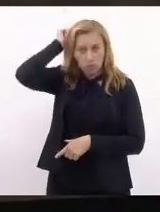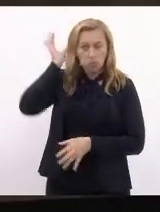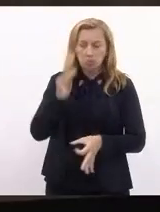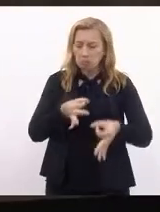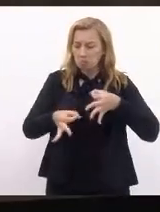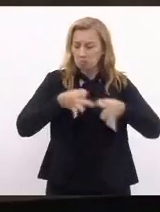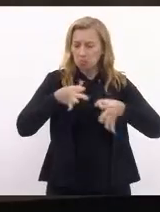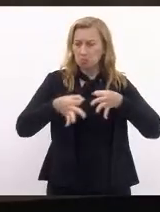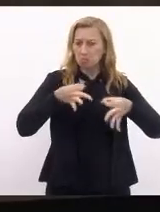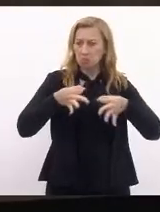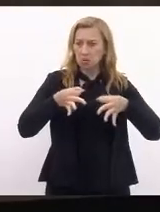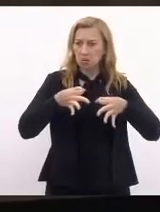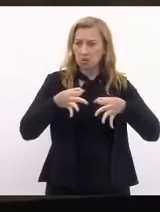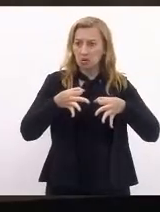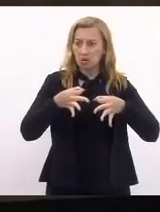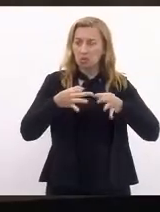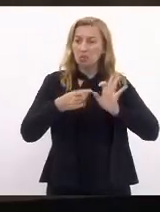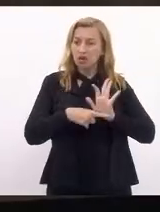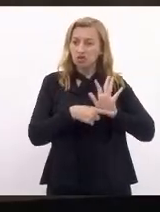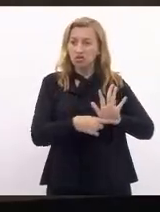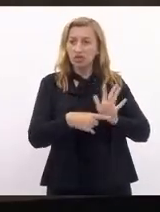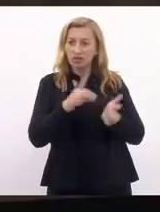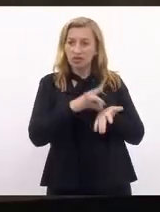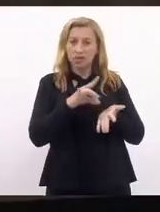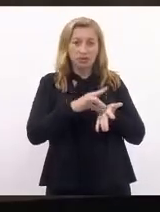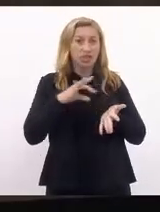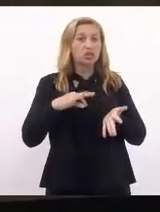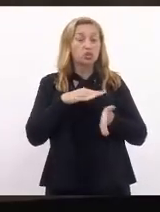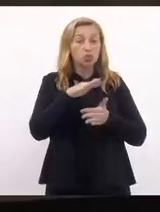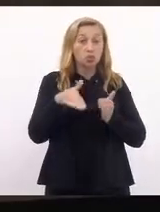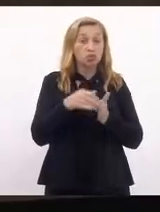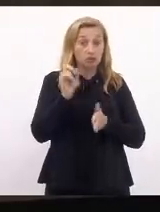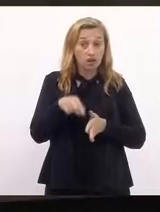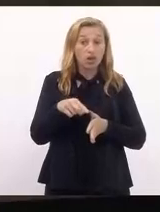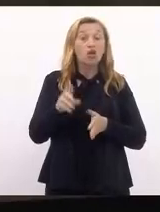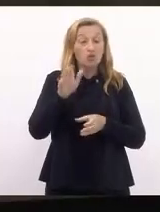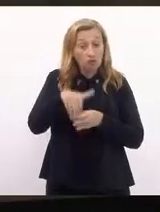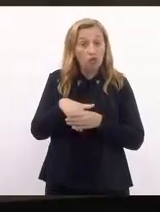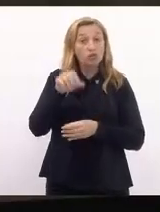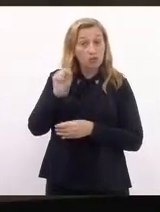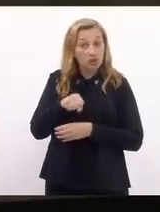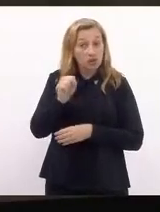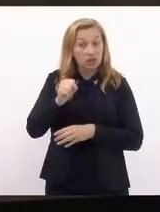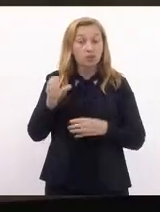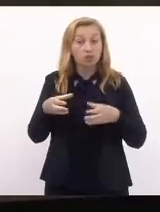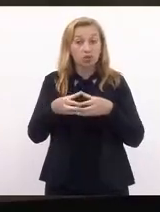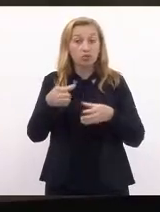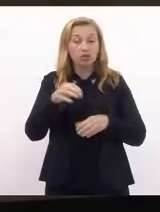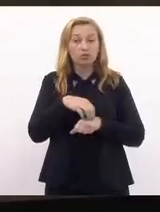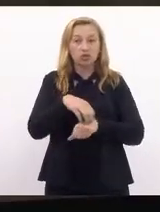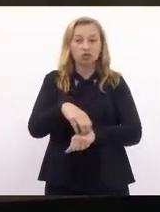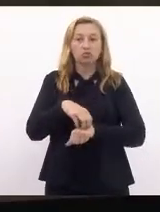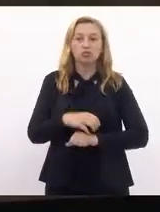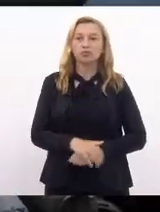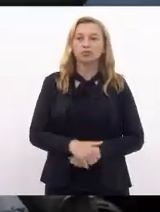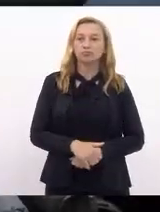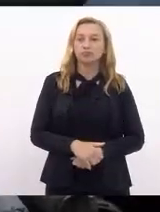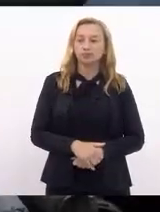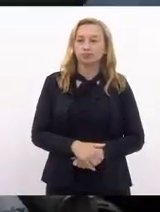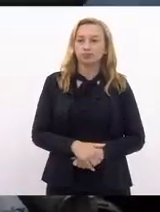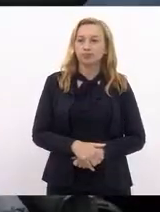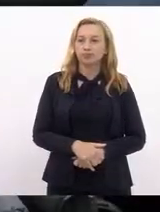preparou isso para atender realmente eu clamo né Então Eu voto favorável pela comissão transporte